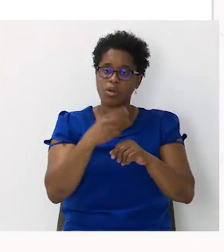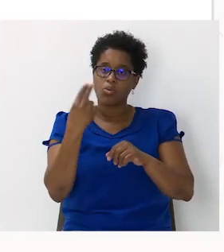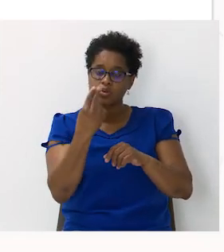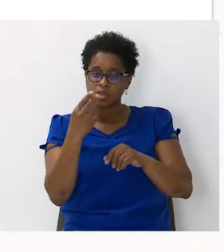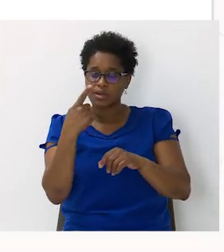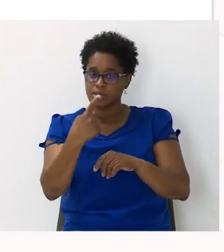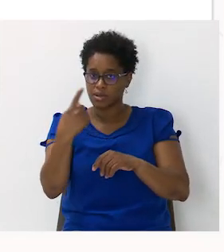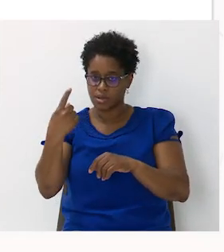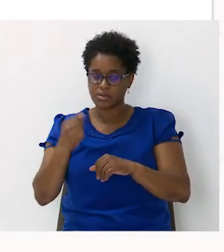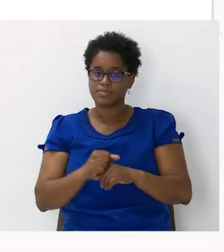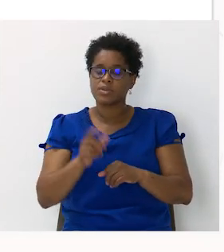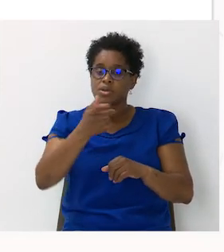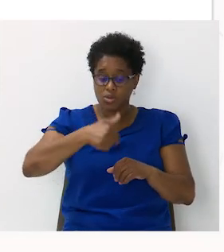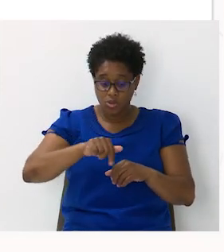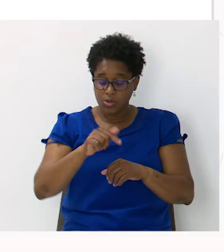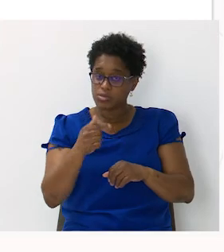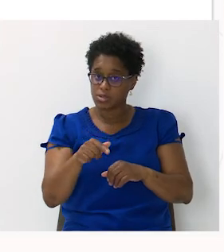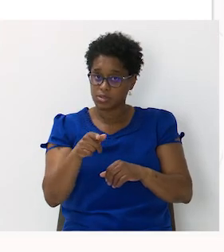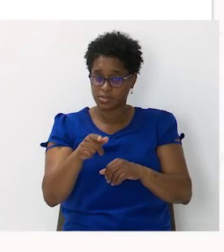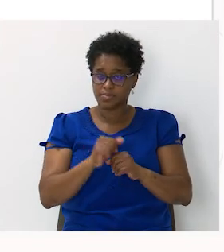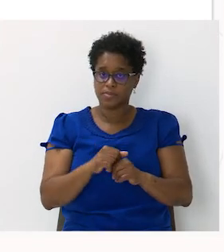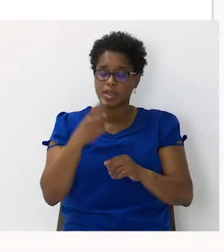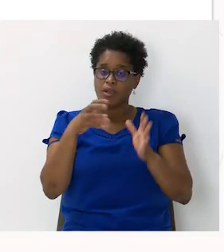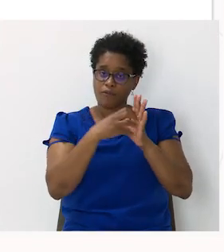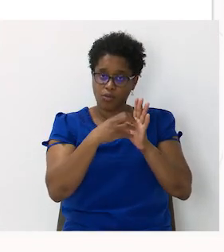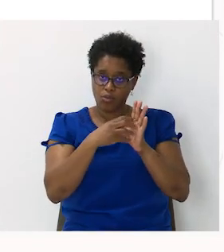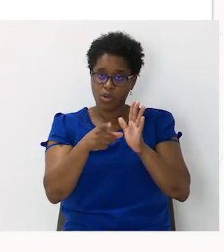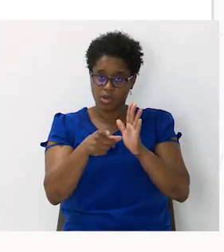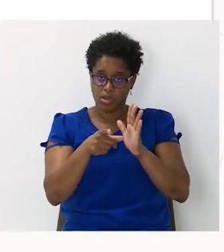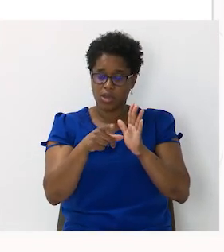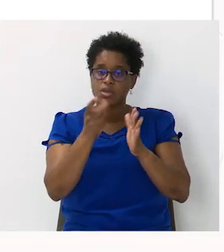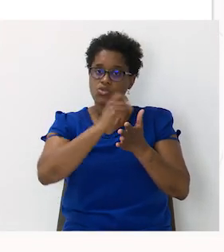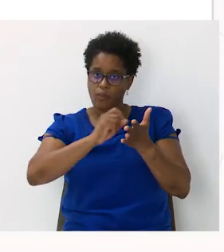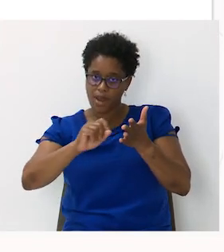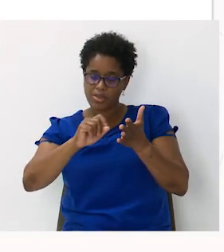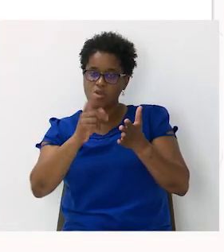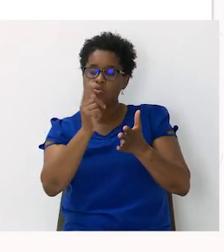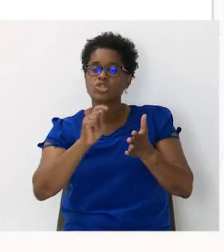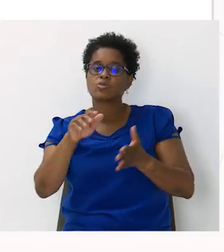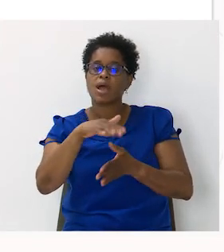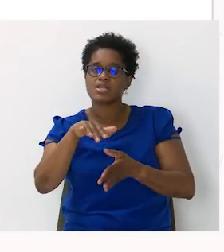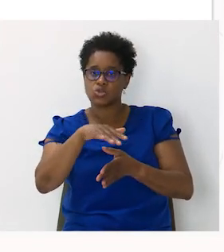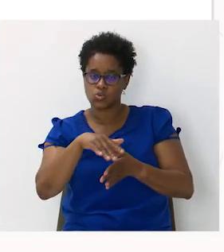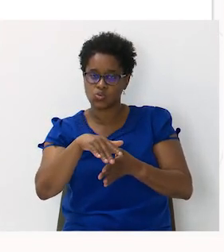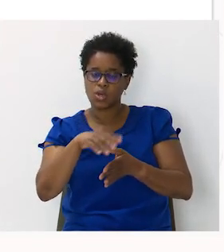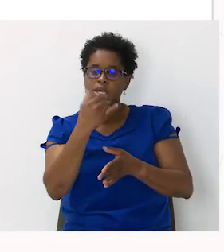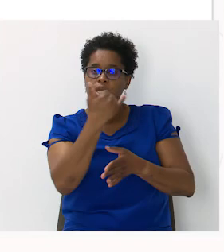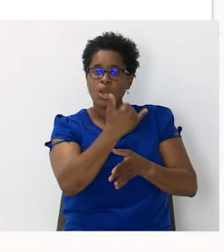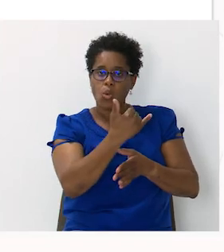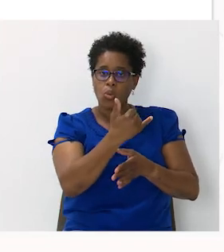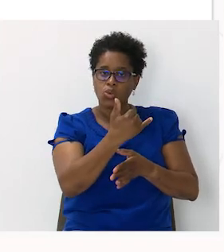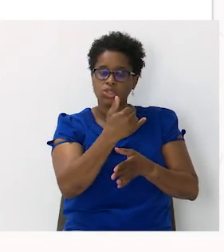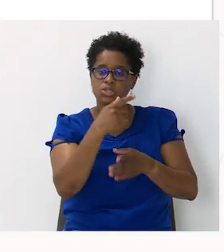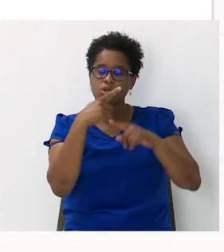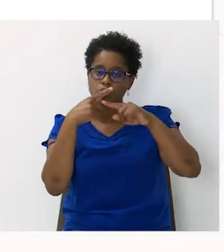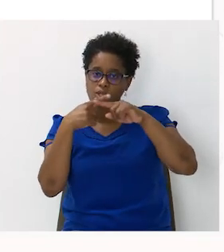unidade cada. Nós temos ali a figura, completa os espaços. 2